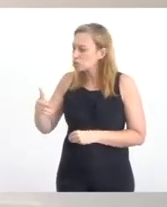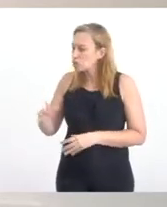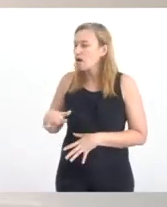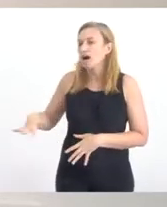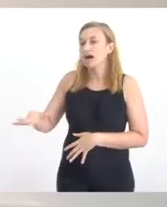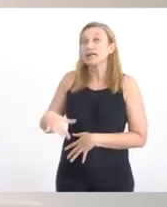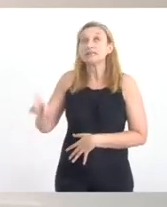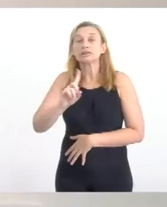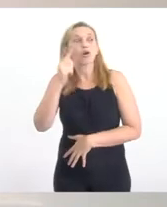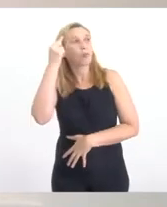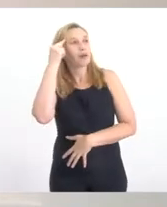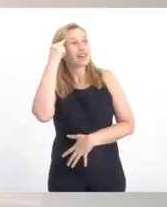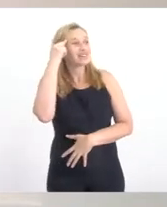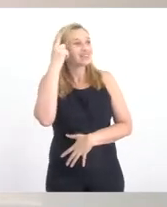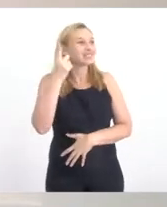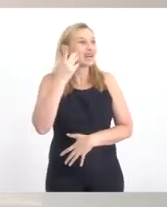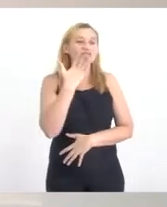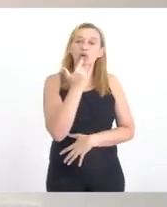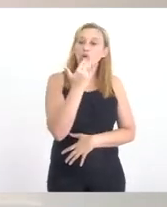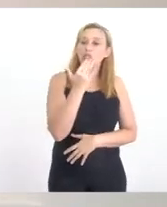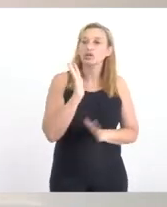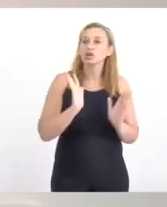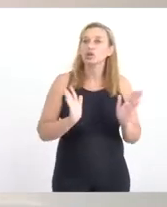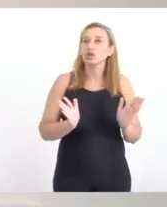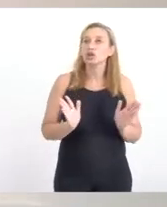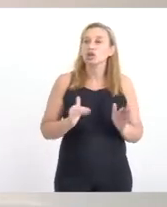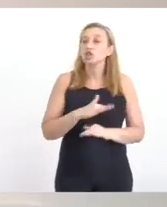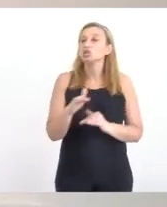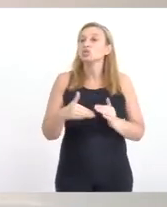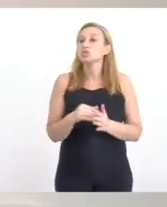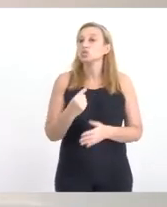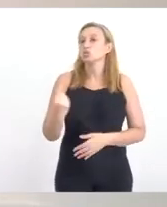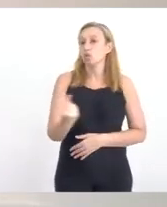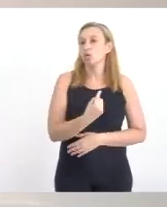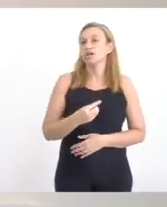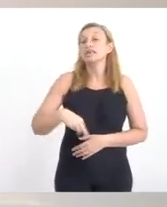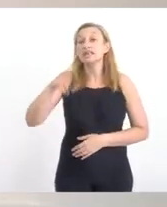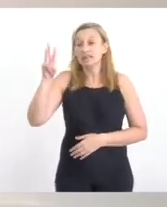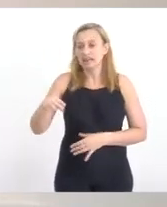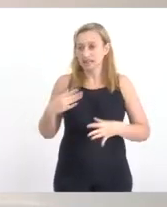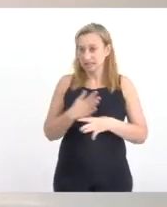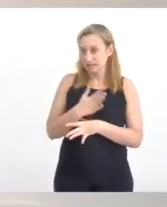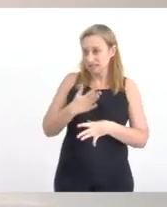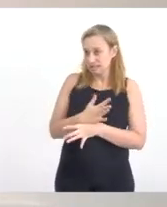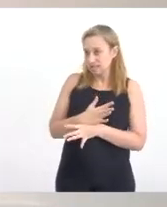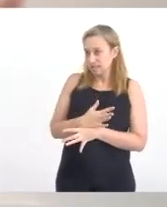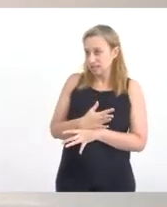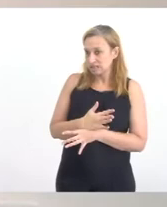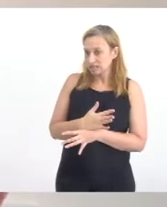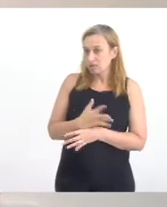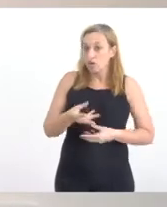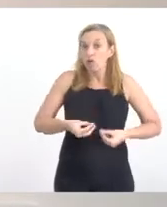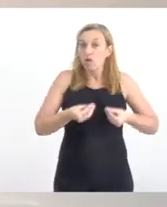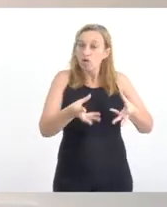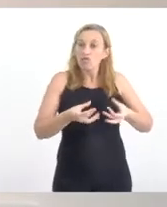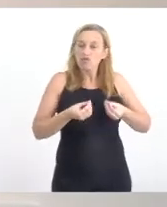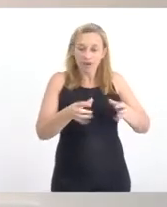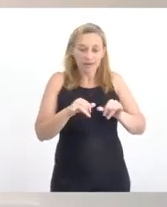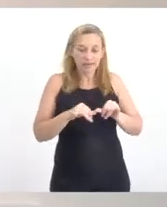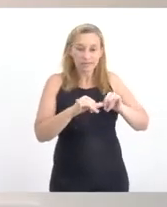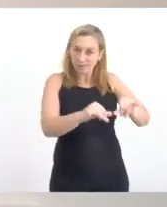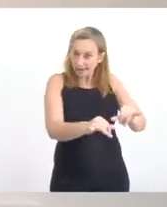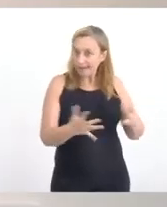nas Não Pensar essa é uma alimentação que hoje todos nós né quem tá na cidade está condicionado a oferta do Supermercado